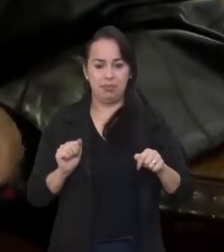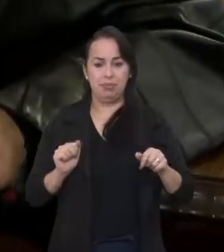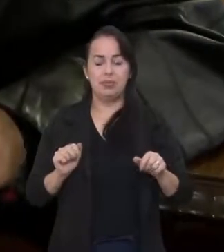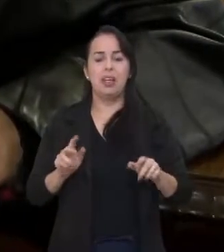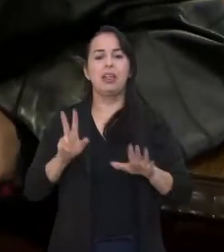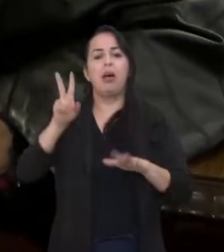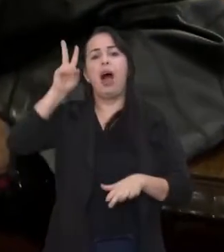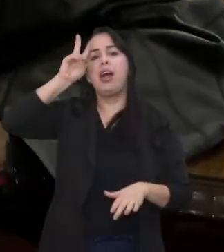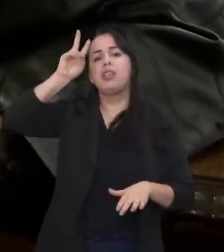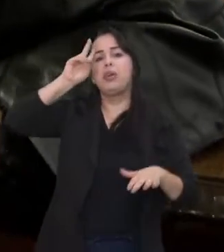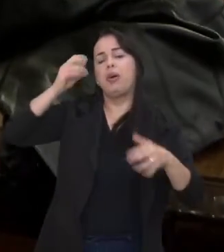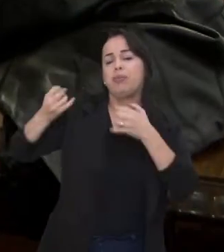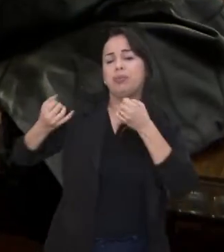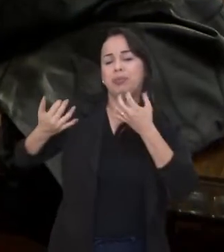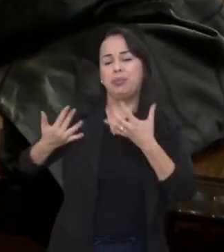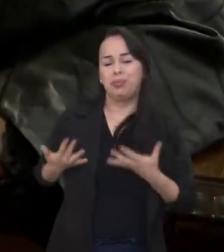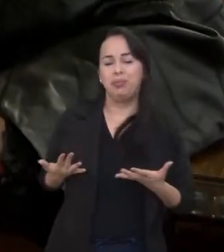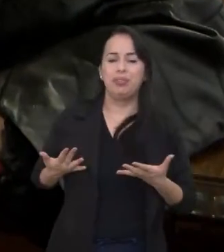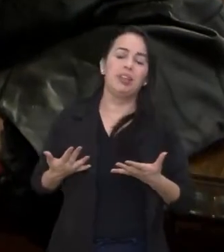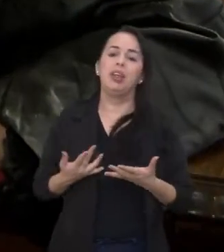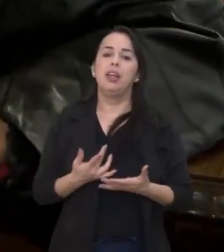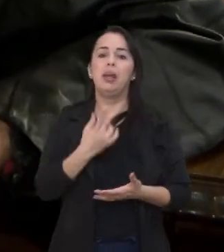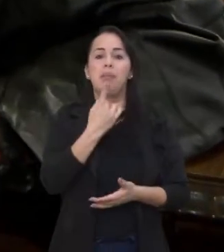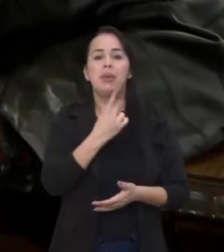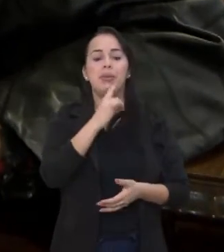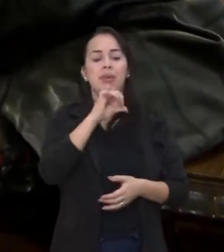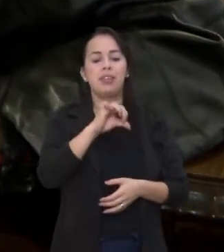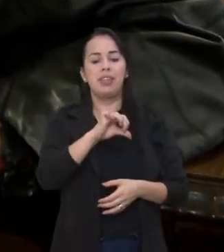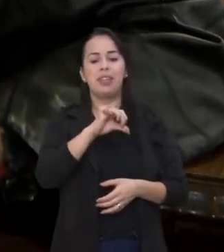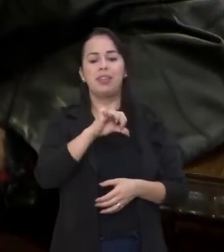A história é a seguinte: em